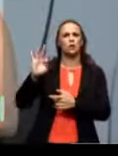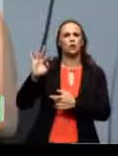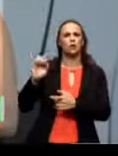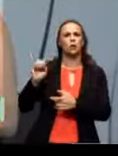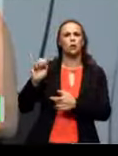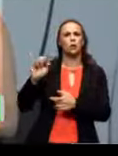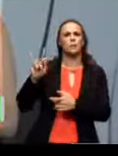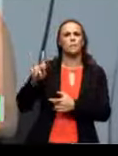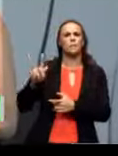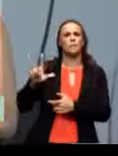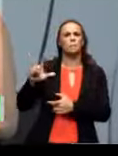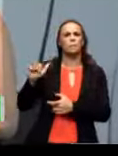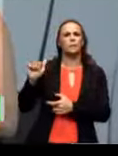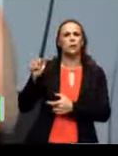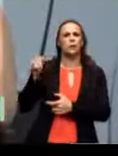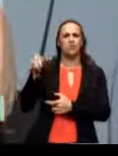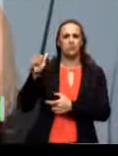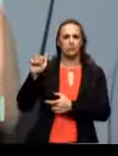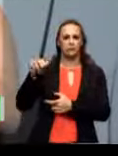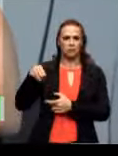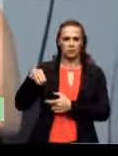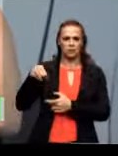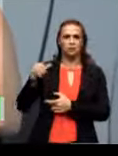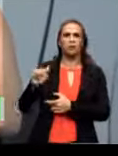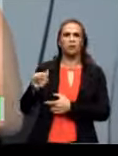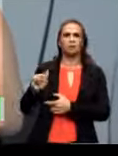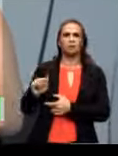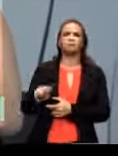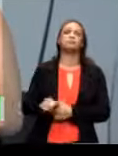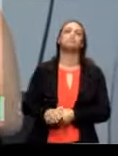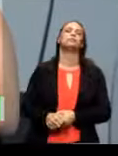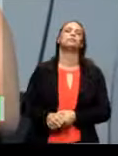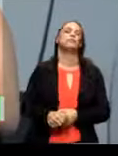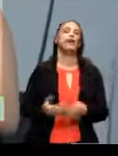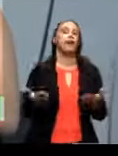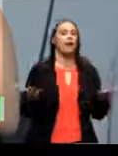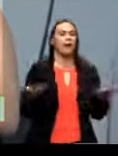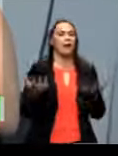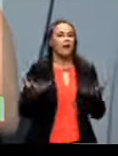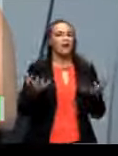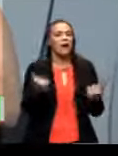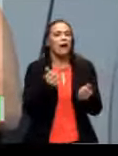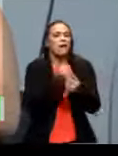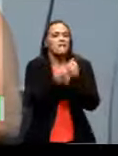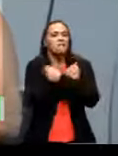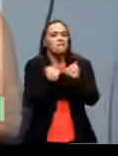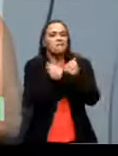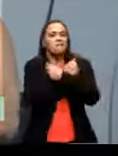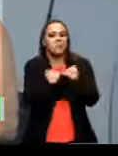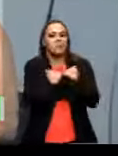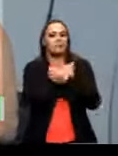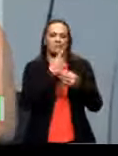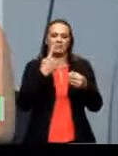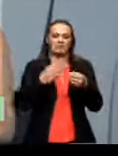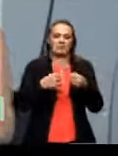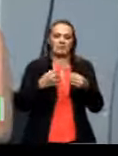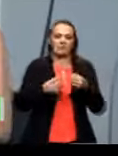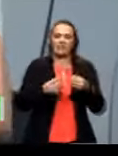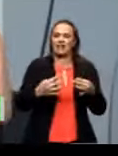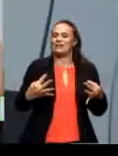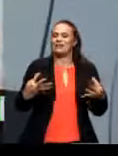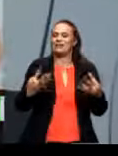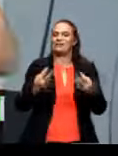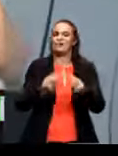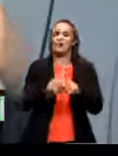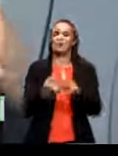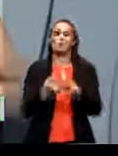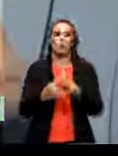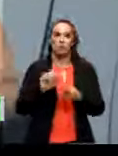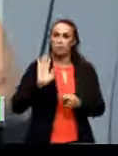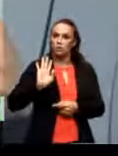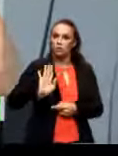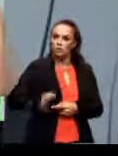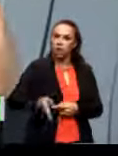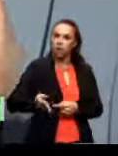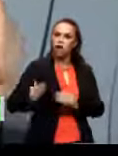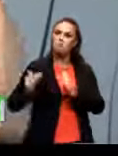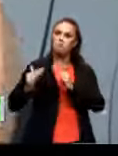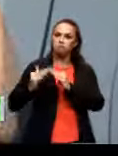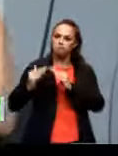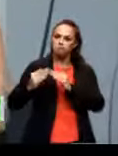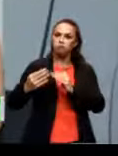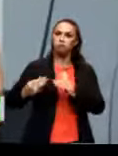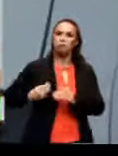Escola Messias Pedreiro. Então, um abraço aí para se tiver aluno da Escola Messias Pedreiro. Eu fiz o 3º ano aí em Uberlândia. Apesar de que eu sou lá do Vale do Aço,